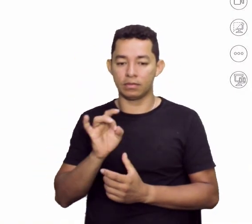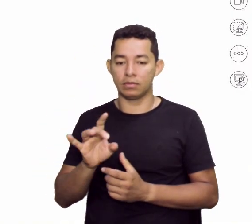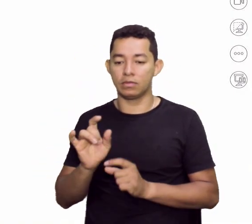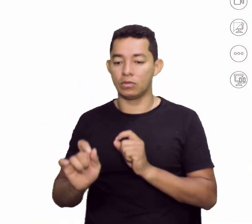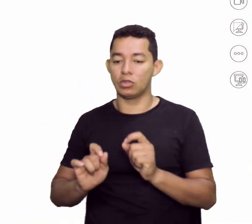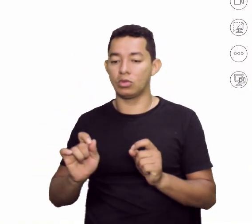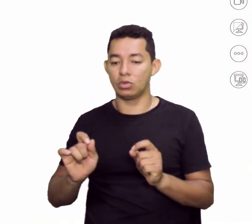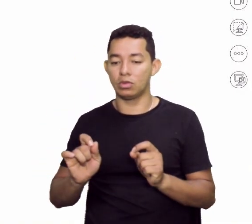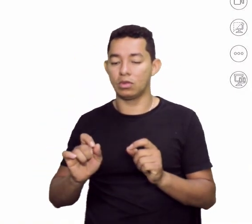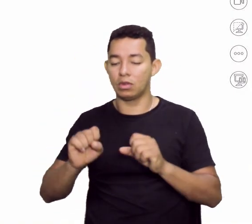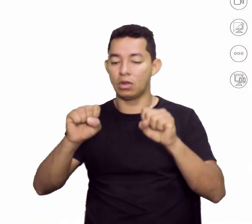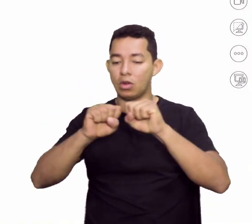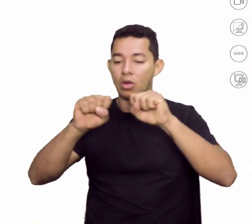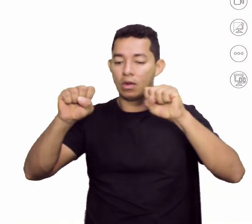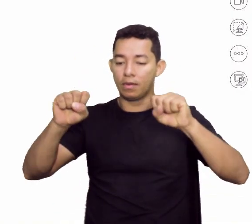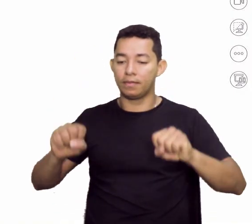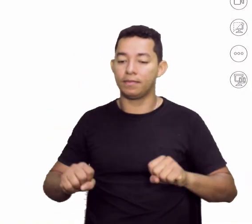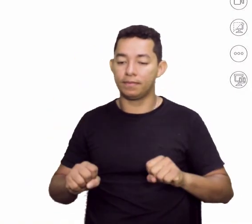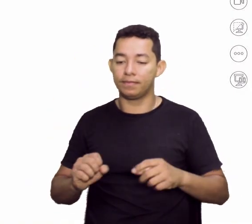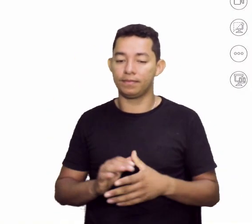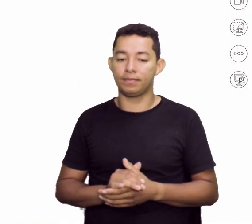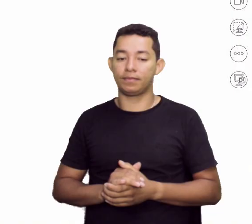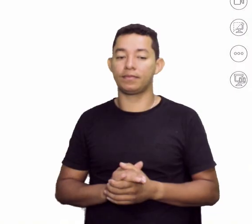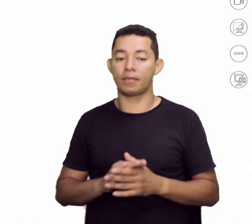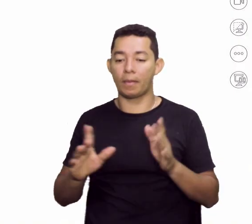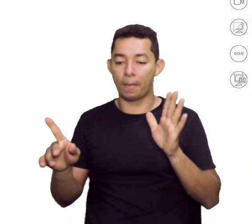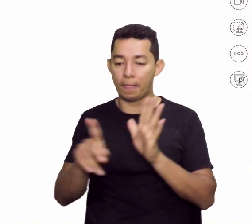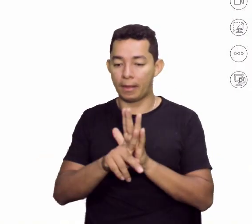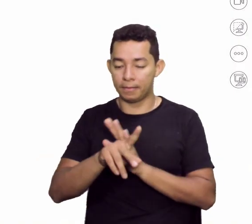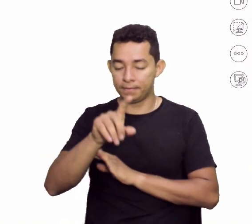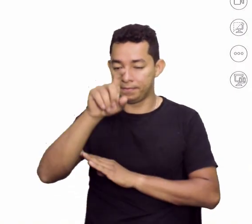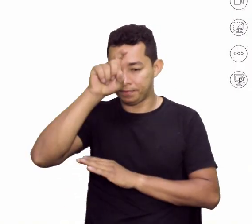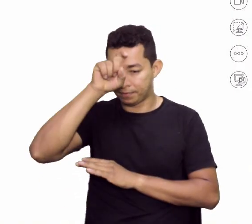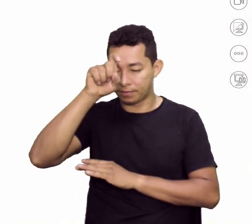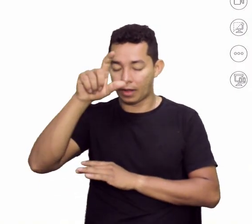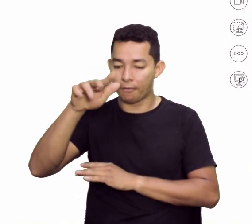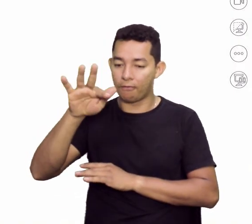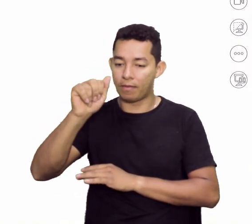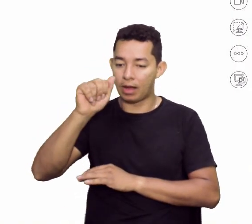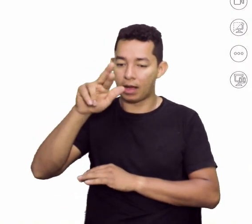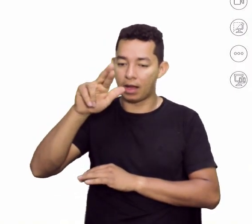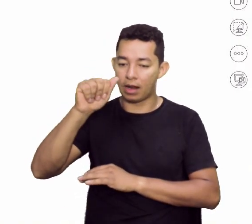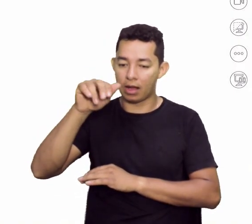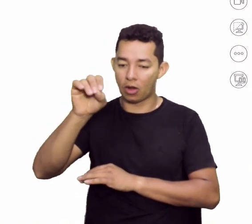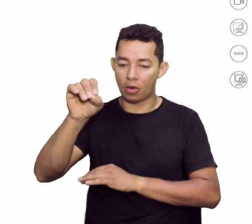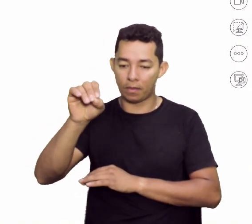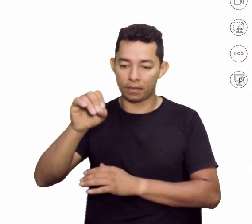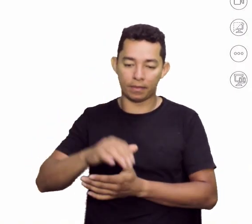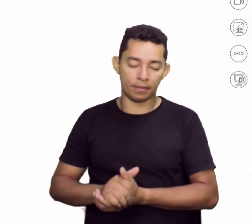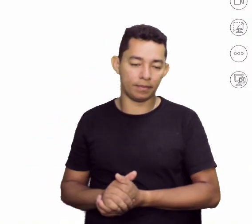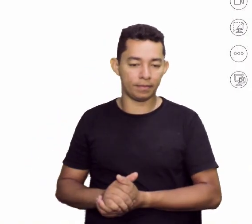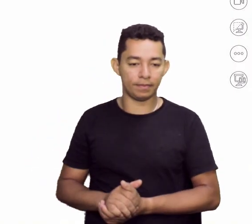simplesmente a um sistema, que é o sistema faraônico, ok? Então, mas você já vê aqui que tem um